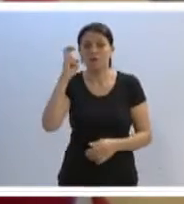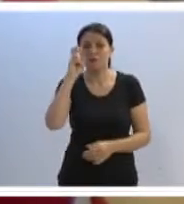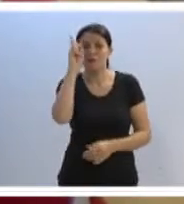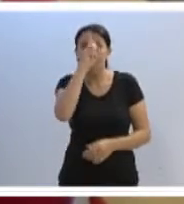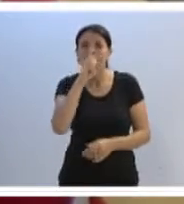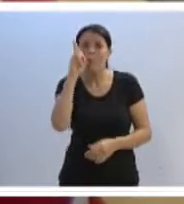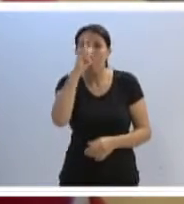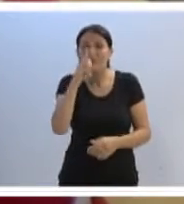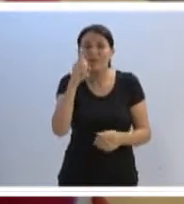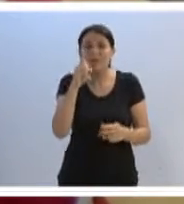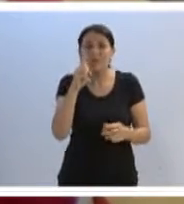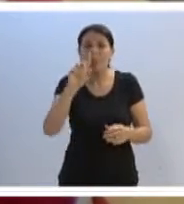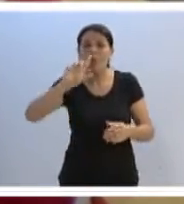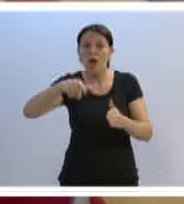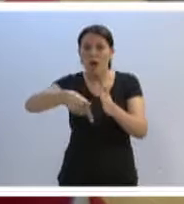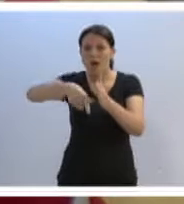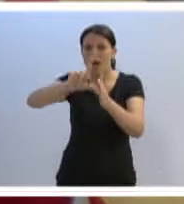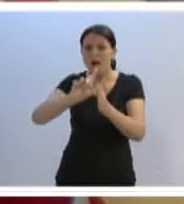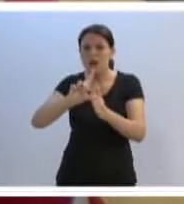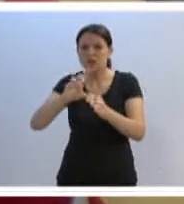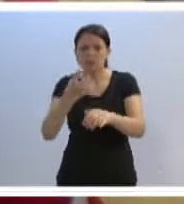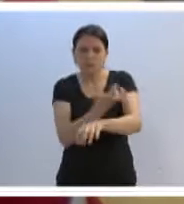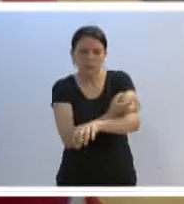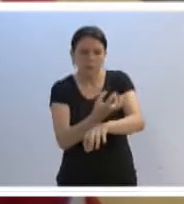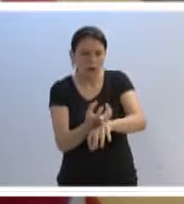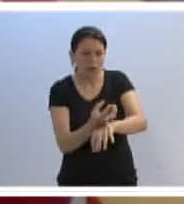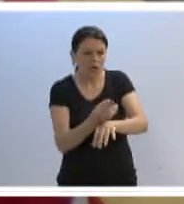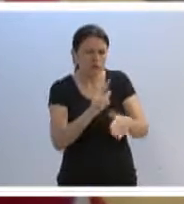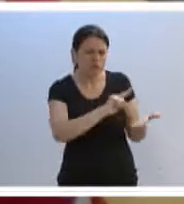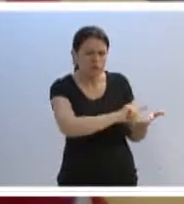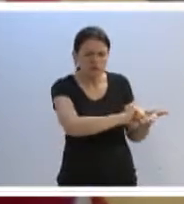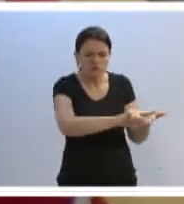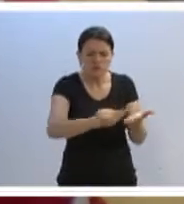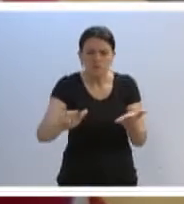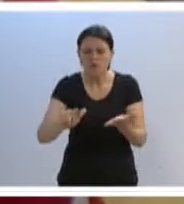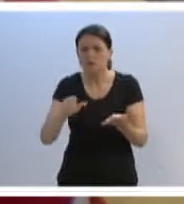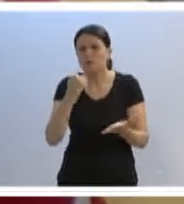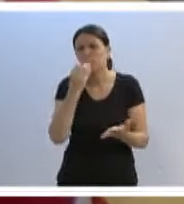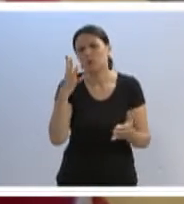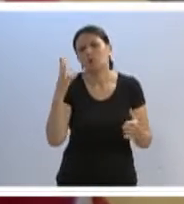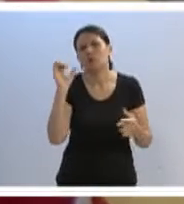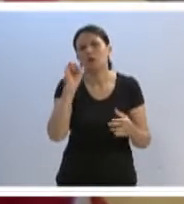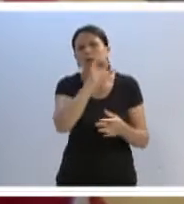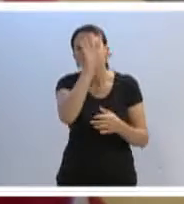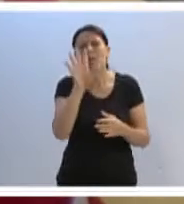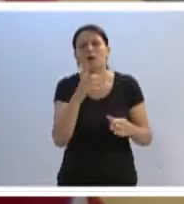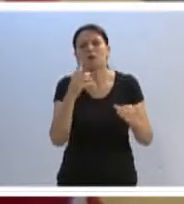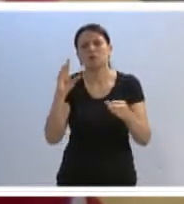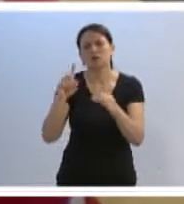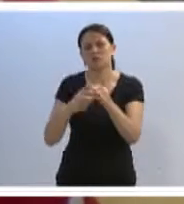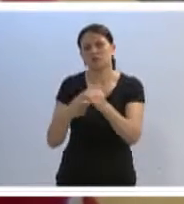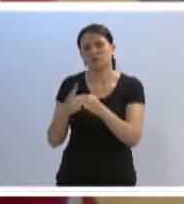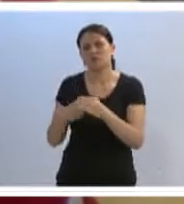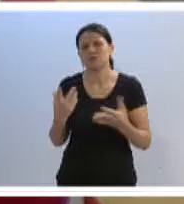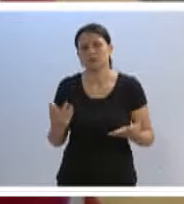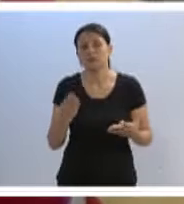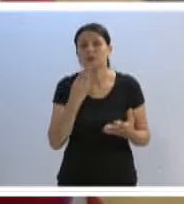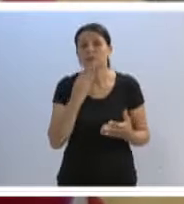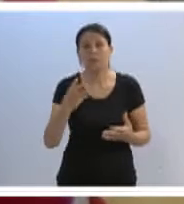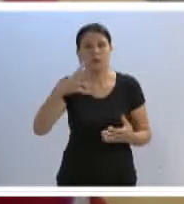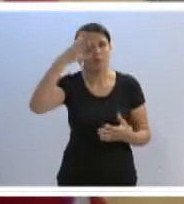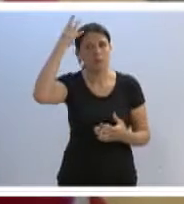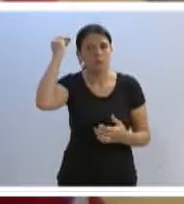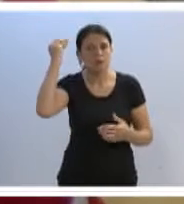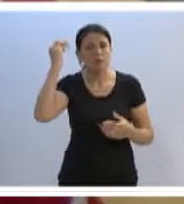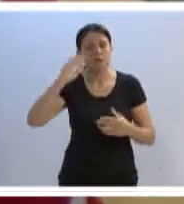ao local, ao redor, numa sexta-feira, para que tenha uma boa imagem da cidade. E peço, Alexandre Matias, através dessa indicação, que nas